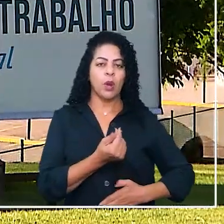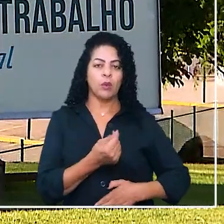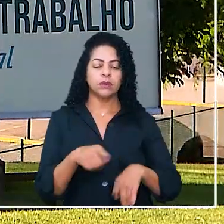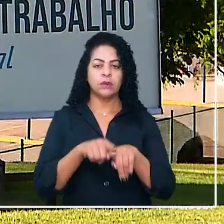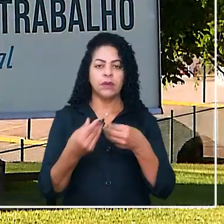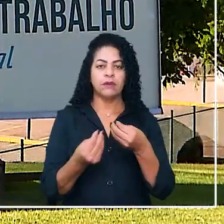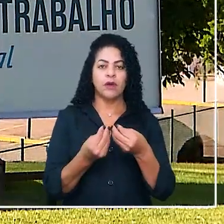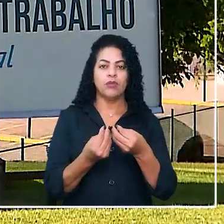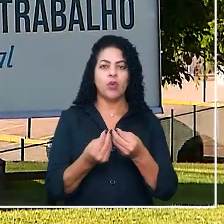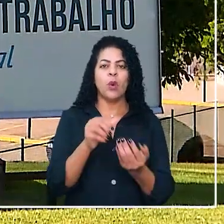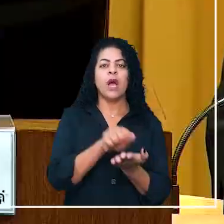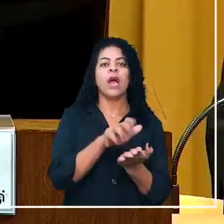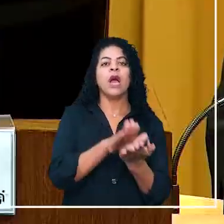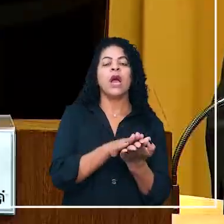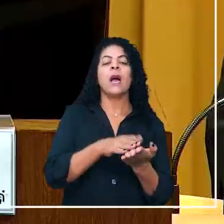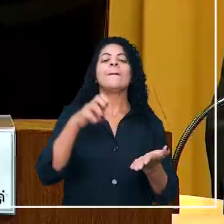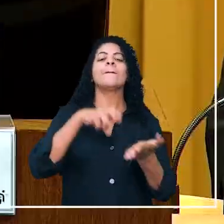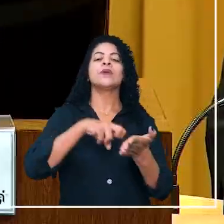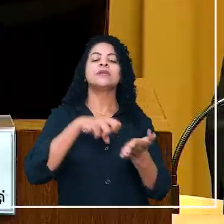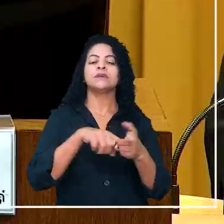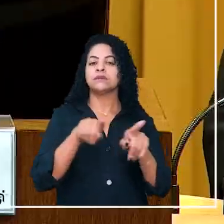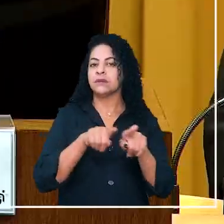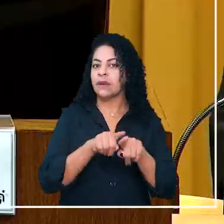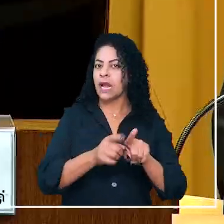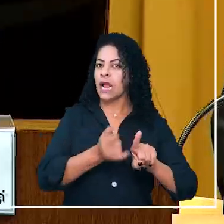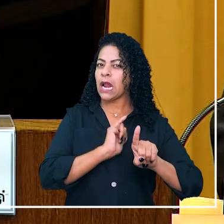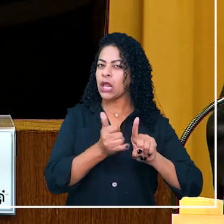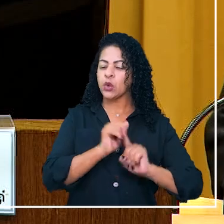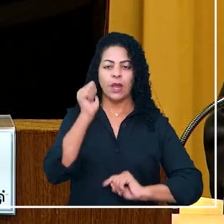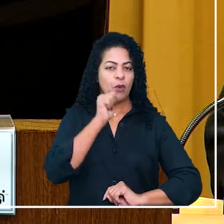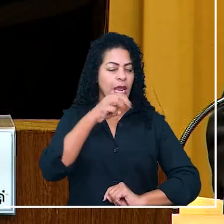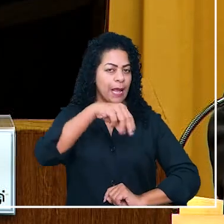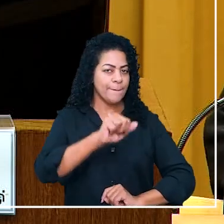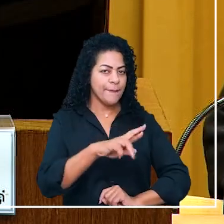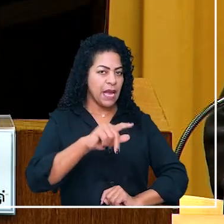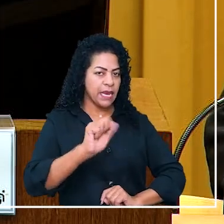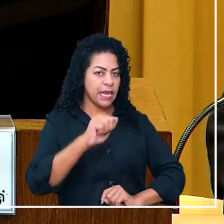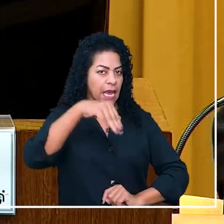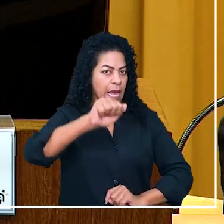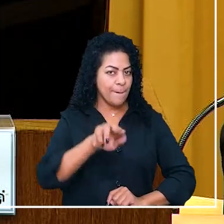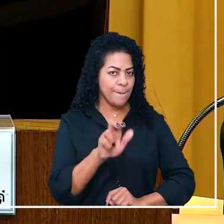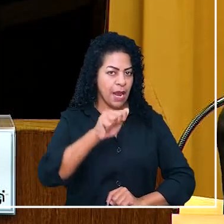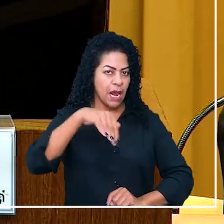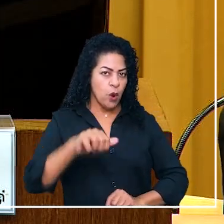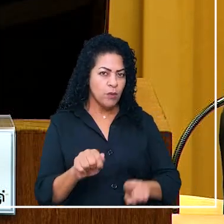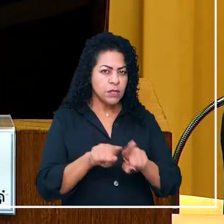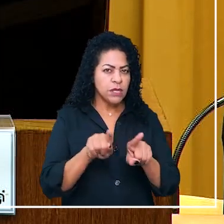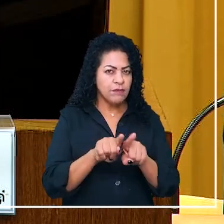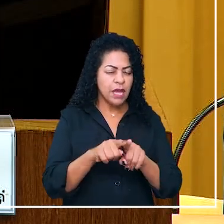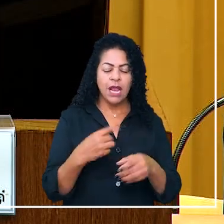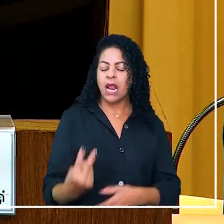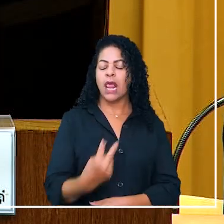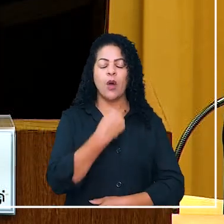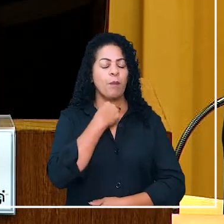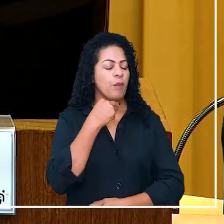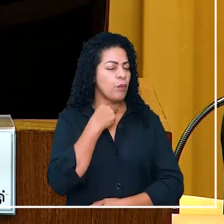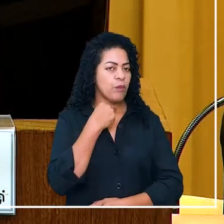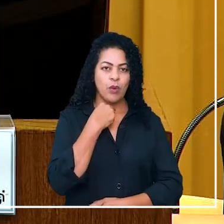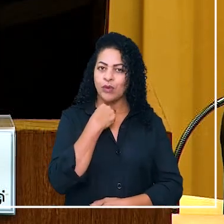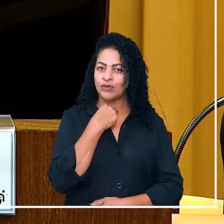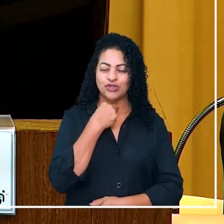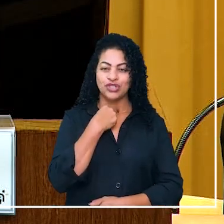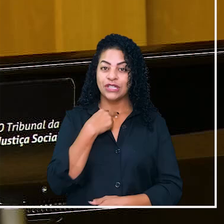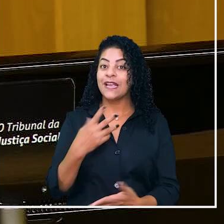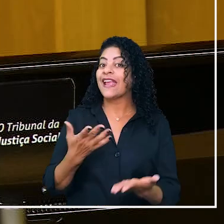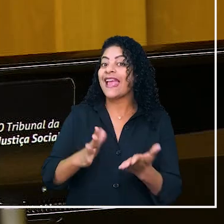questionando a redução da punição. A relatora na 2ª turma, ministra Maria Helena Malman, entendeu que a recusa da empresa em cumprir